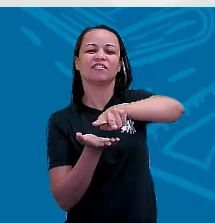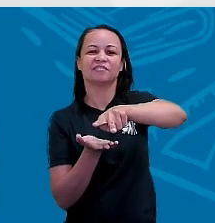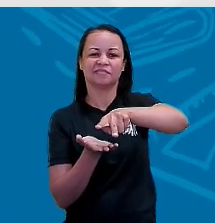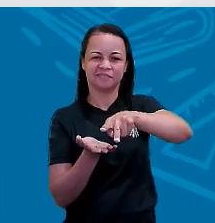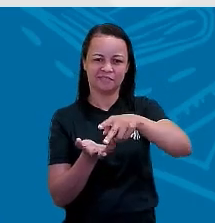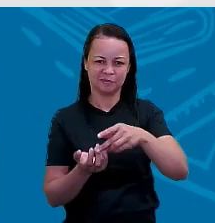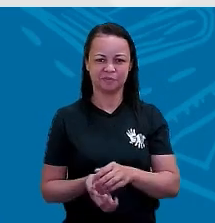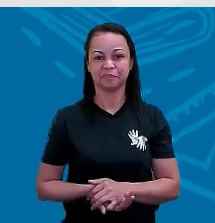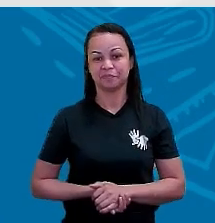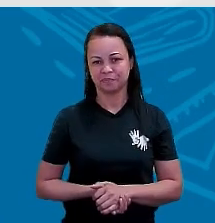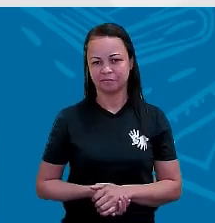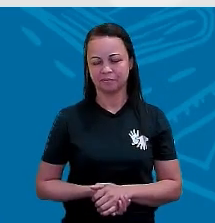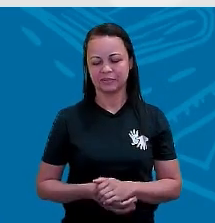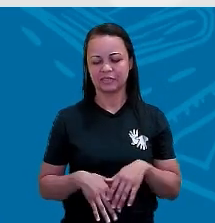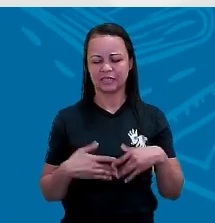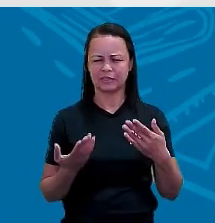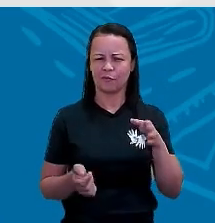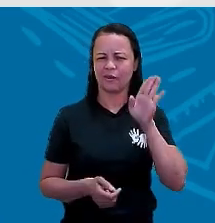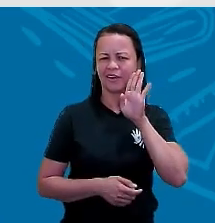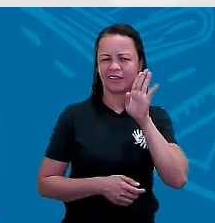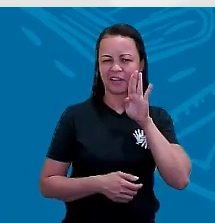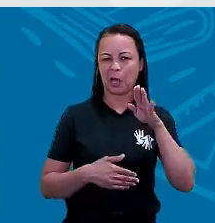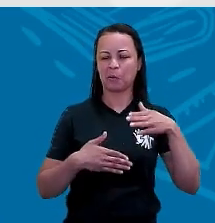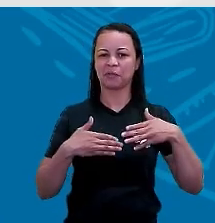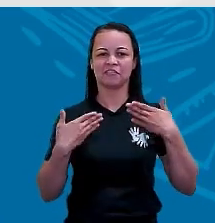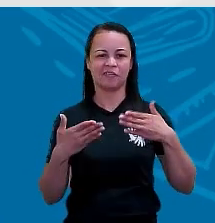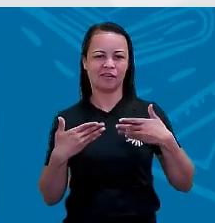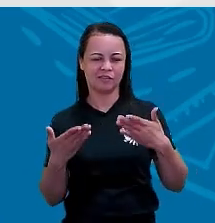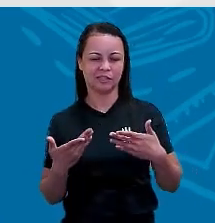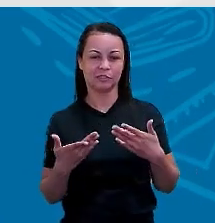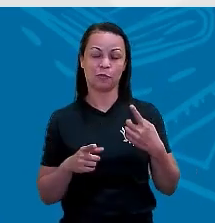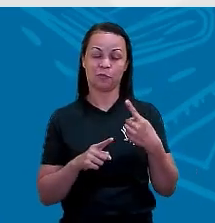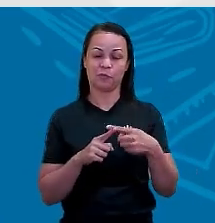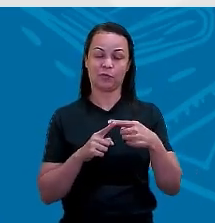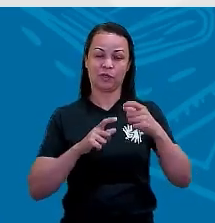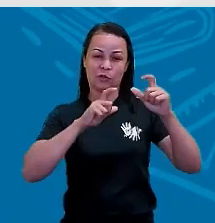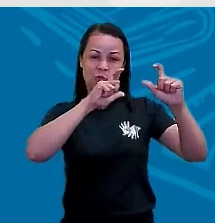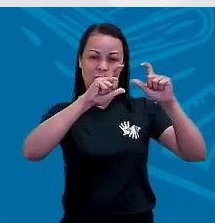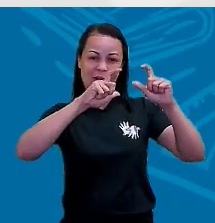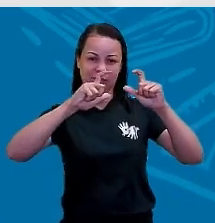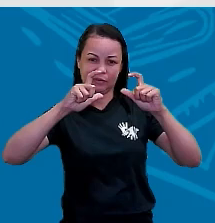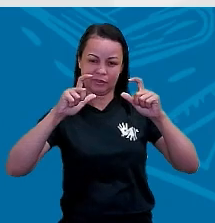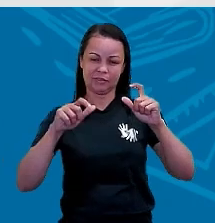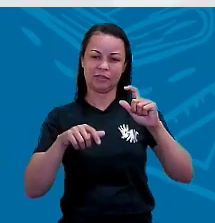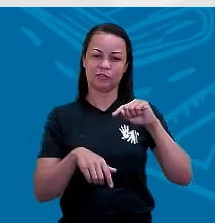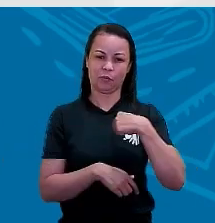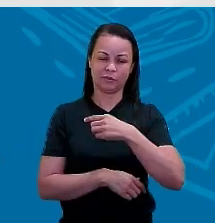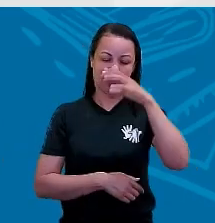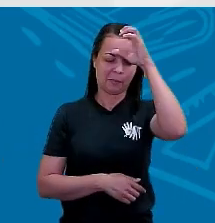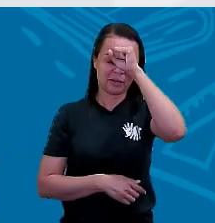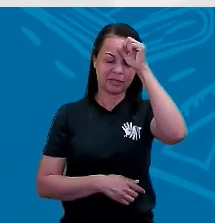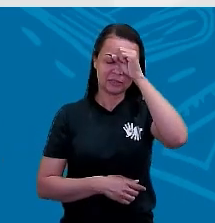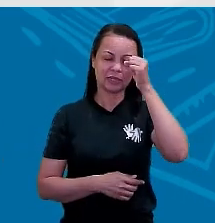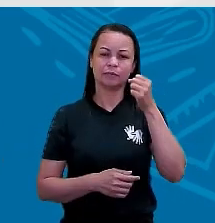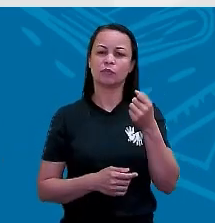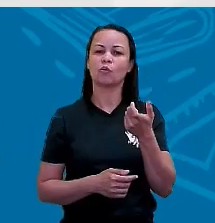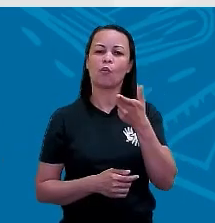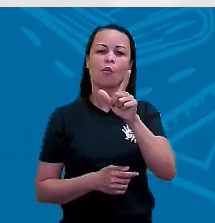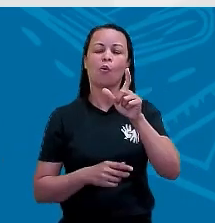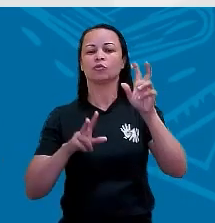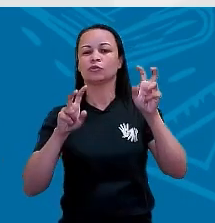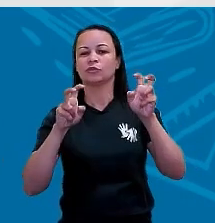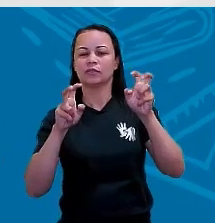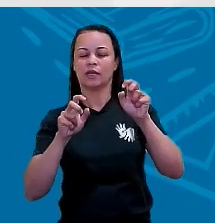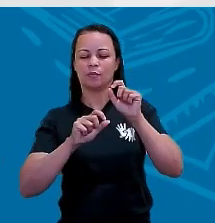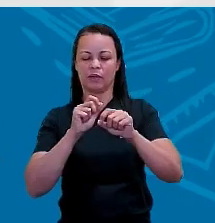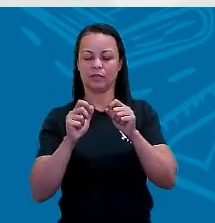caiu. Então, é legal, é divertido, porque com as tirinhas a gente aprende também um outro assunto que chamamos